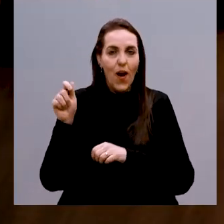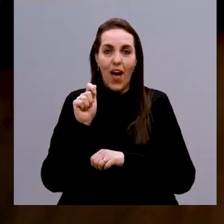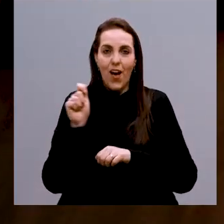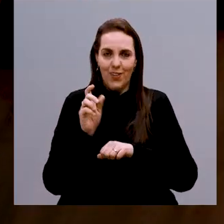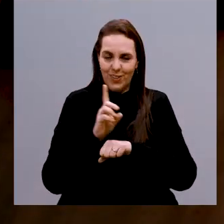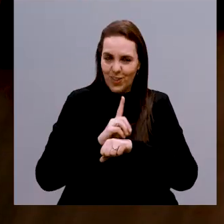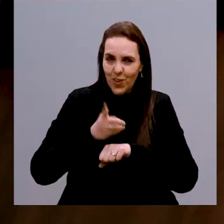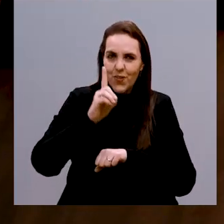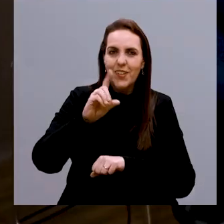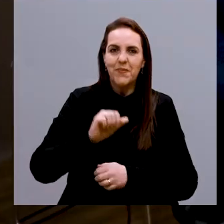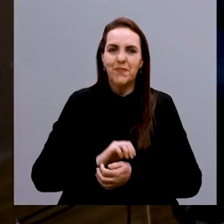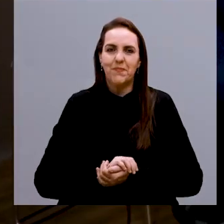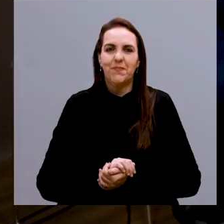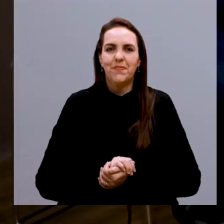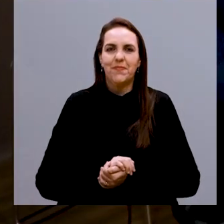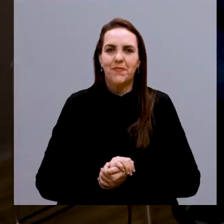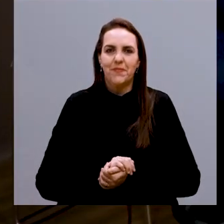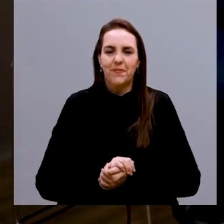Agosto Dourado.